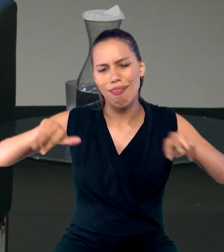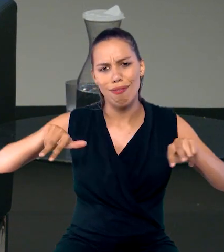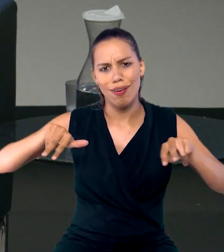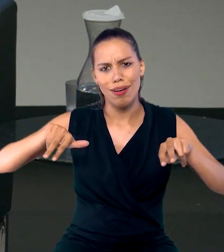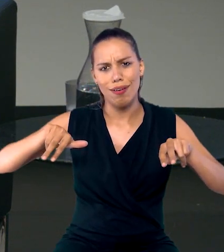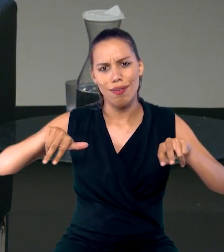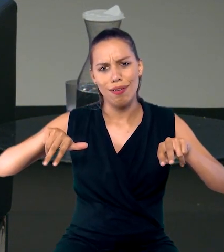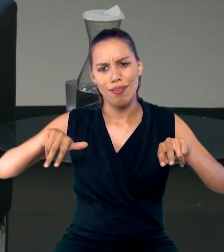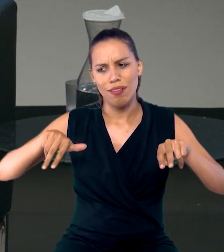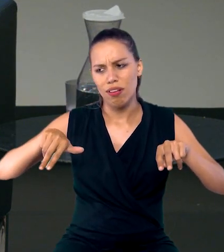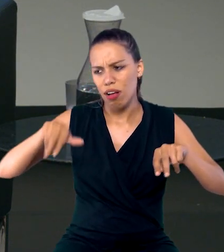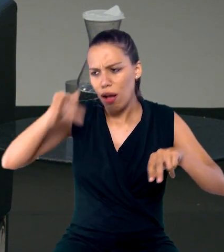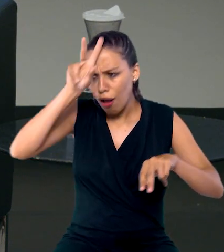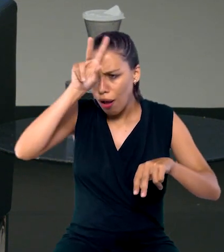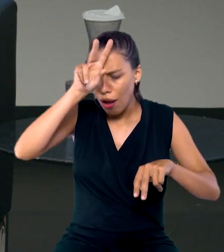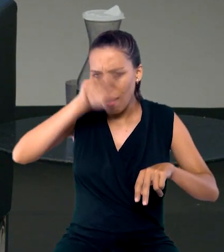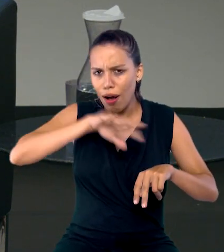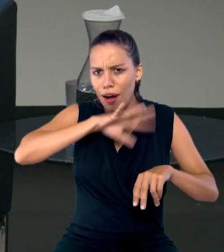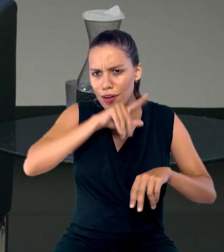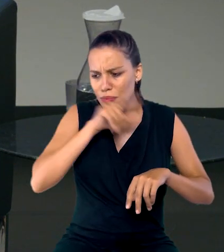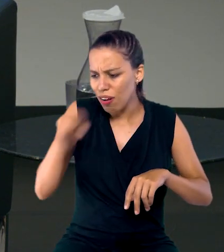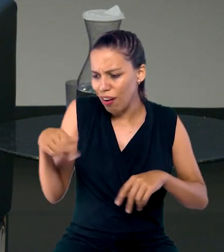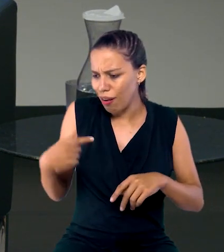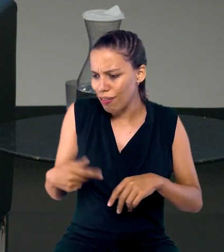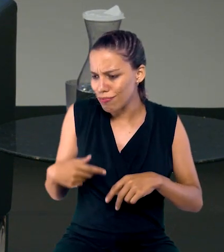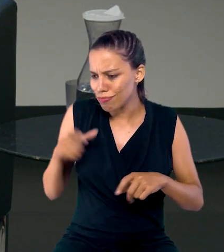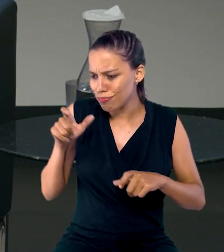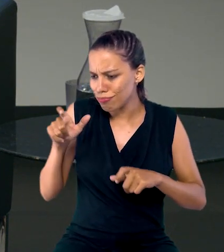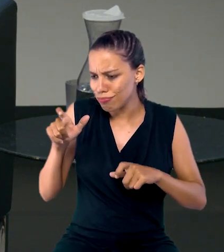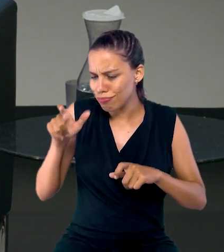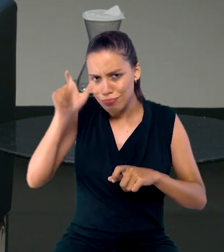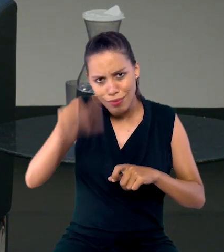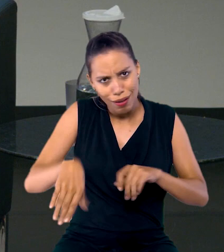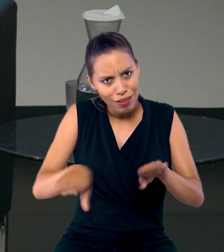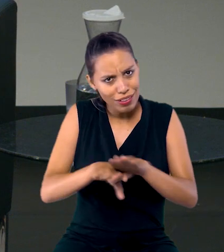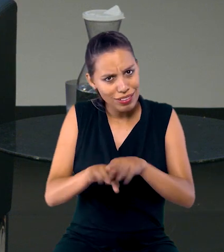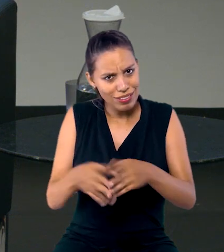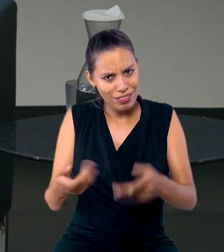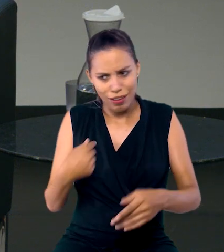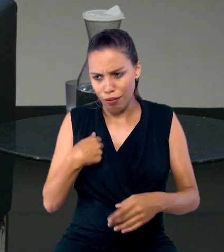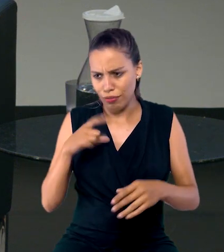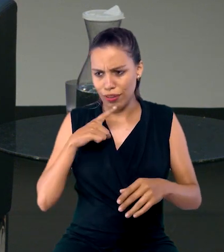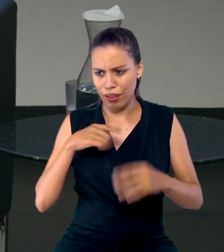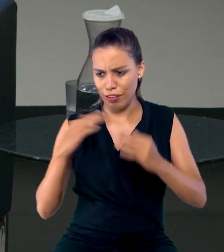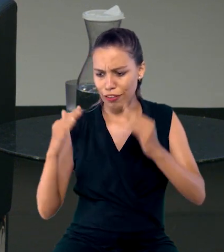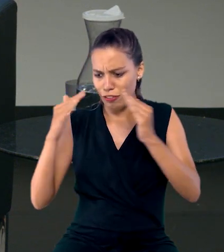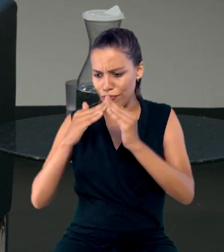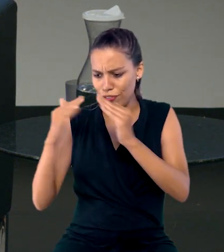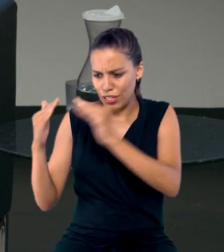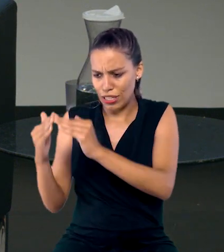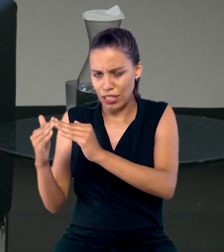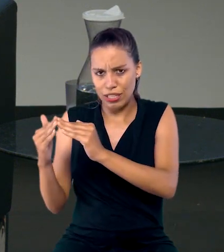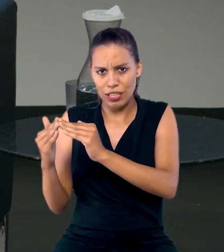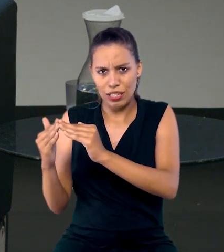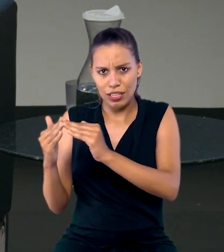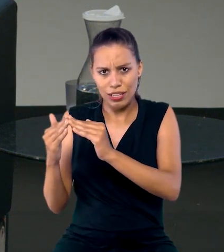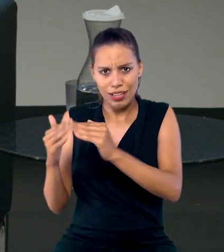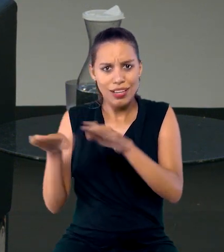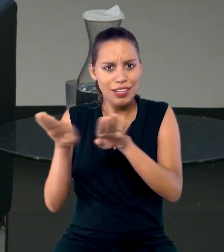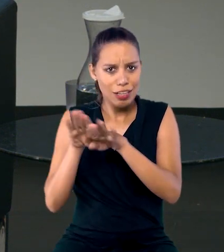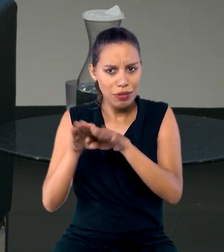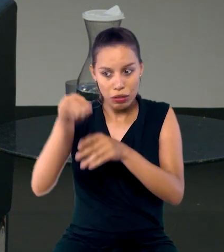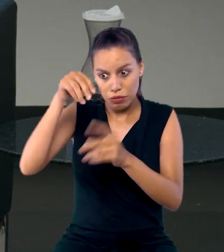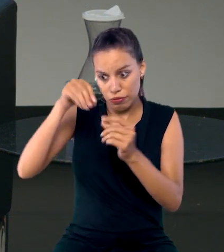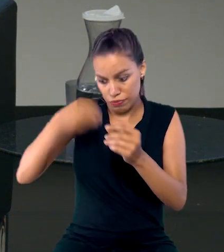gentes diferentes que estão conectadas naquele espaço. Então eu tenho tantos vizinhos, só que eu não conheço todos os